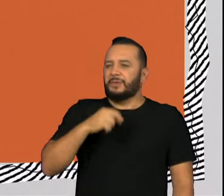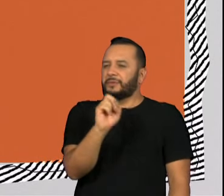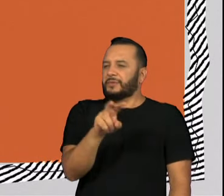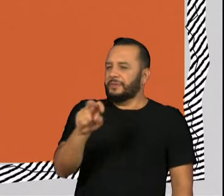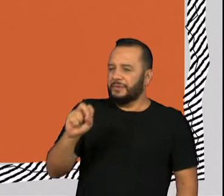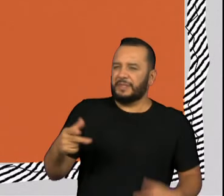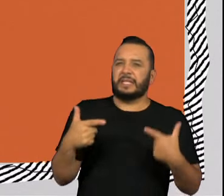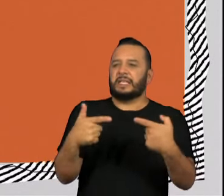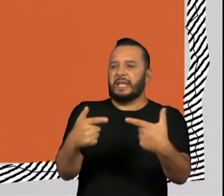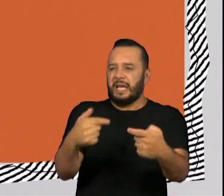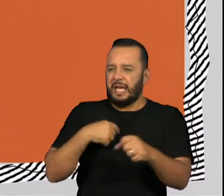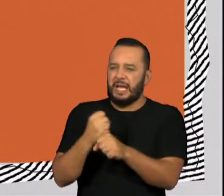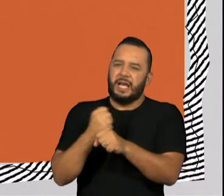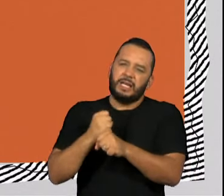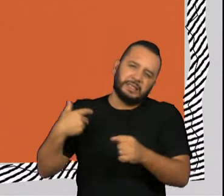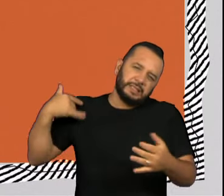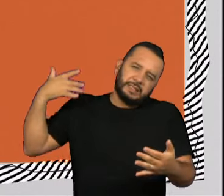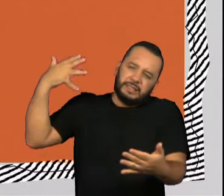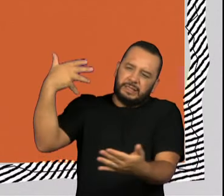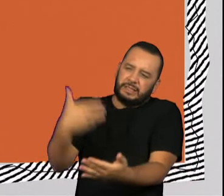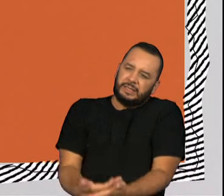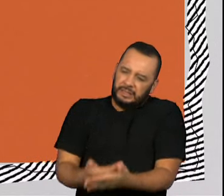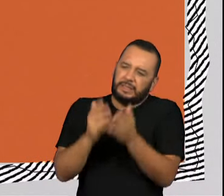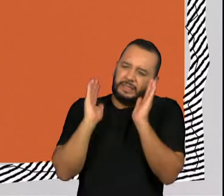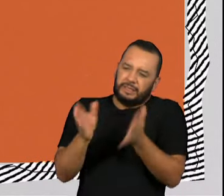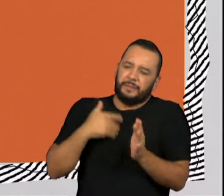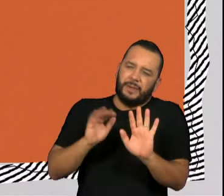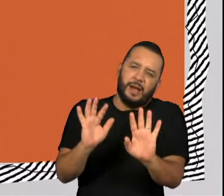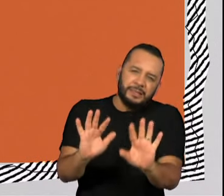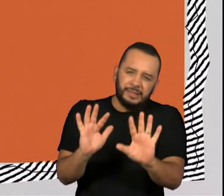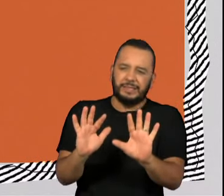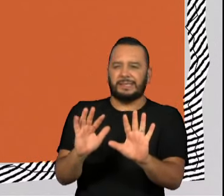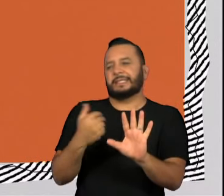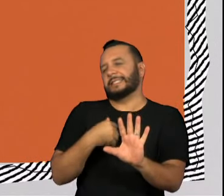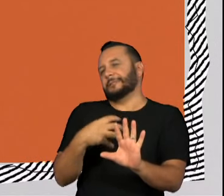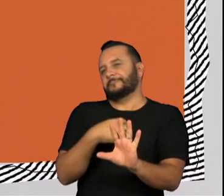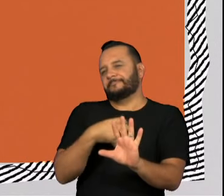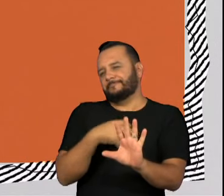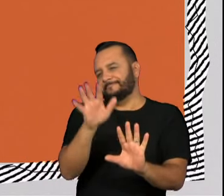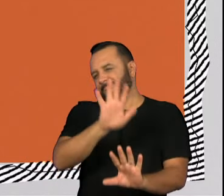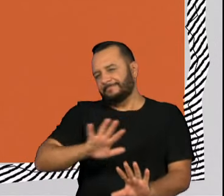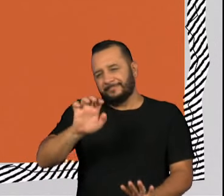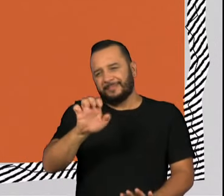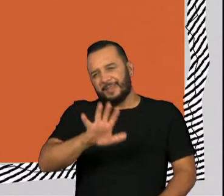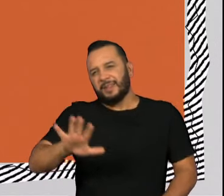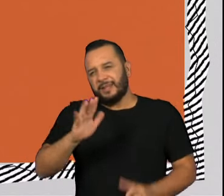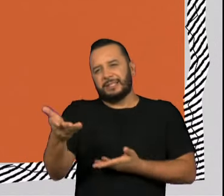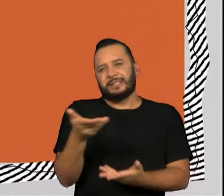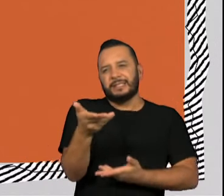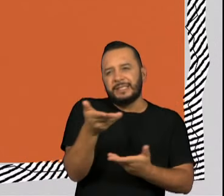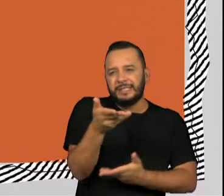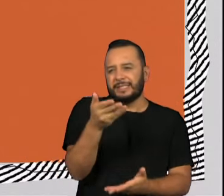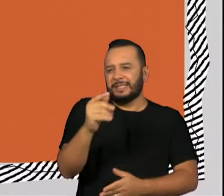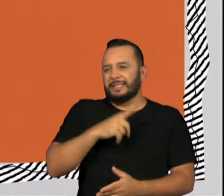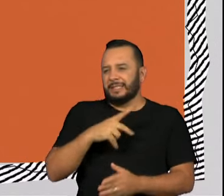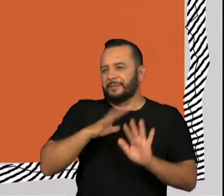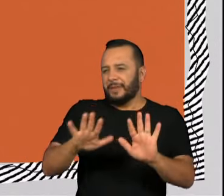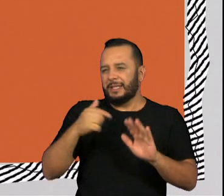the cold rain and Shake Hands with loss of Brothers In Arms